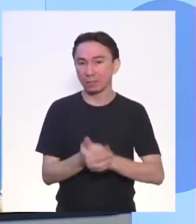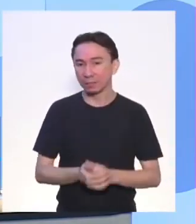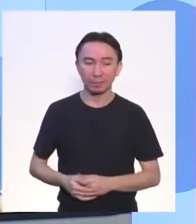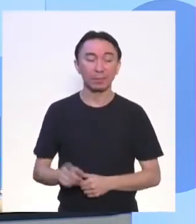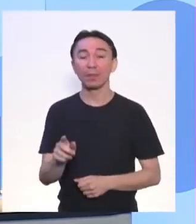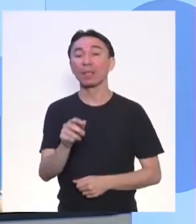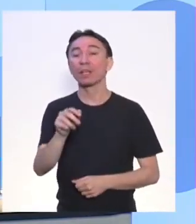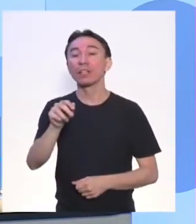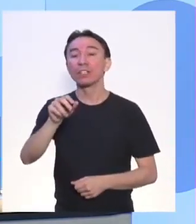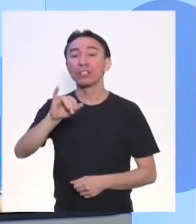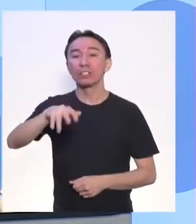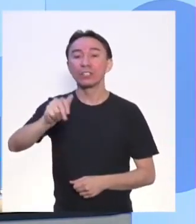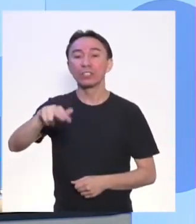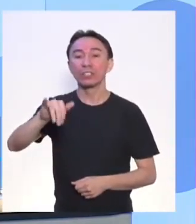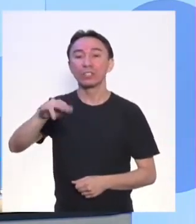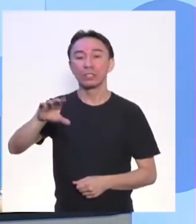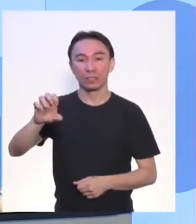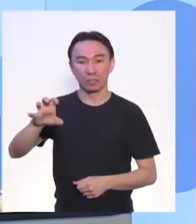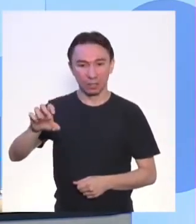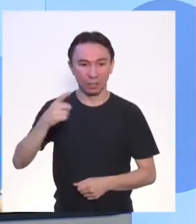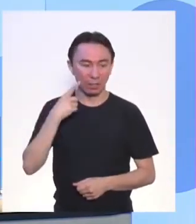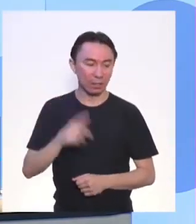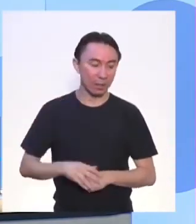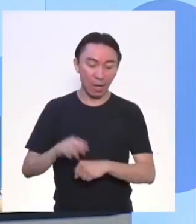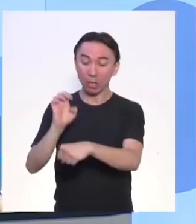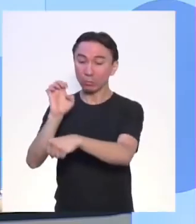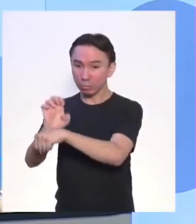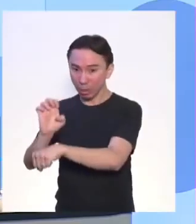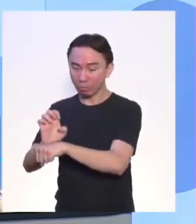seu estado fala do seu jeito.